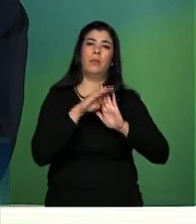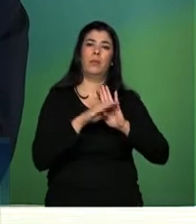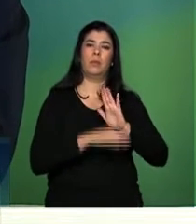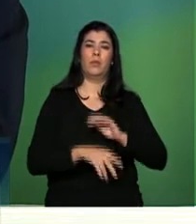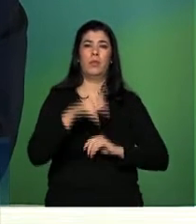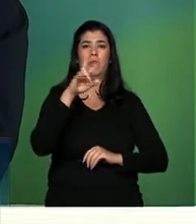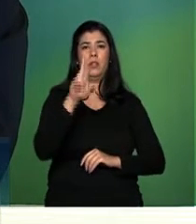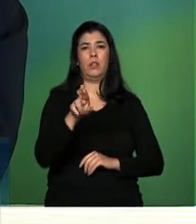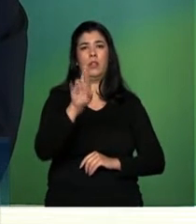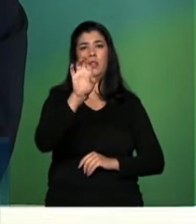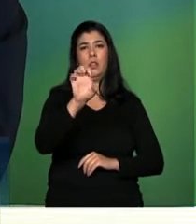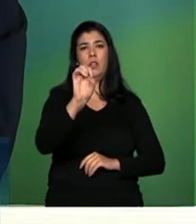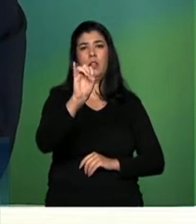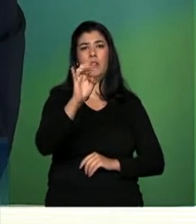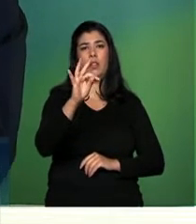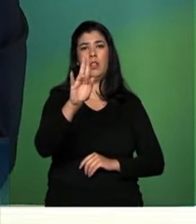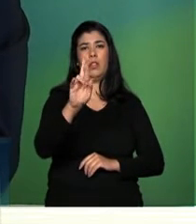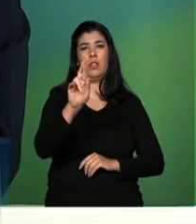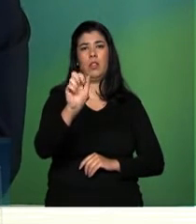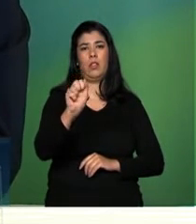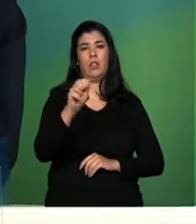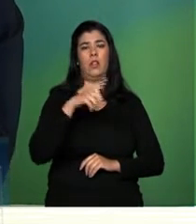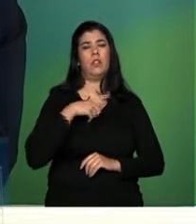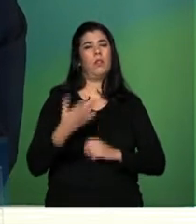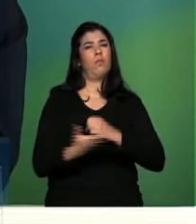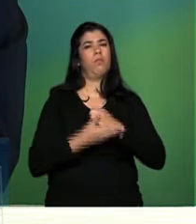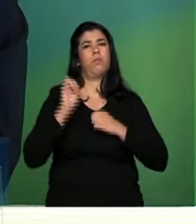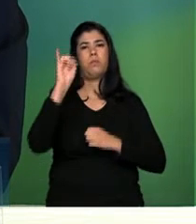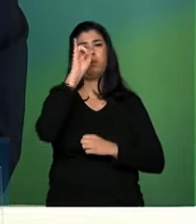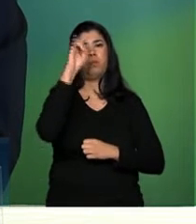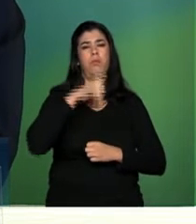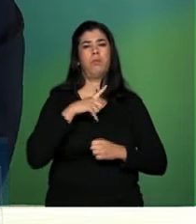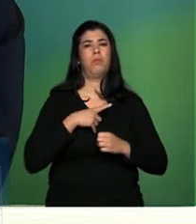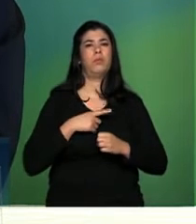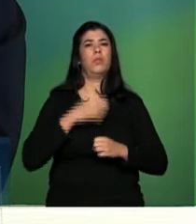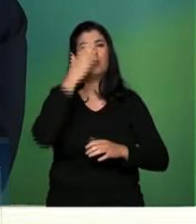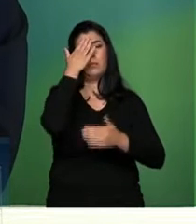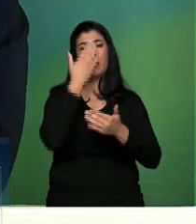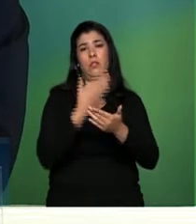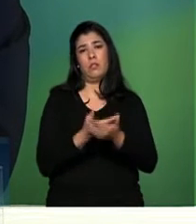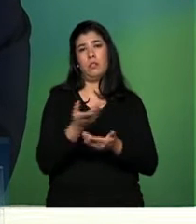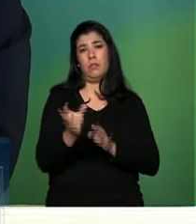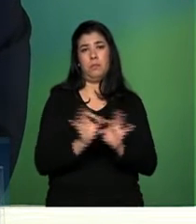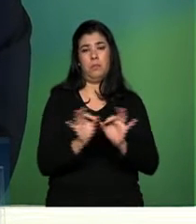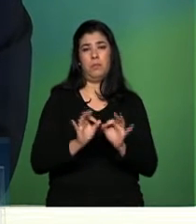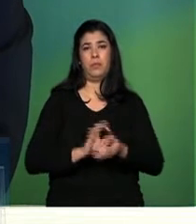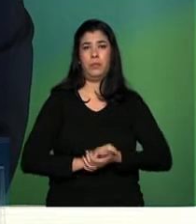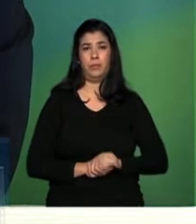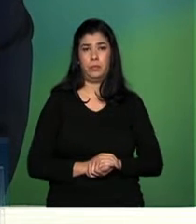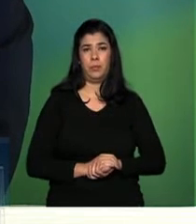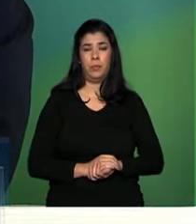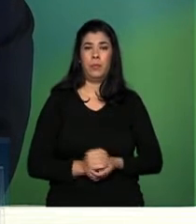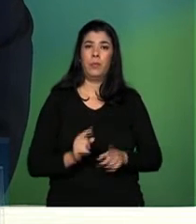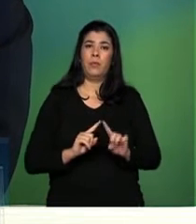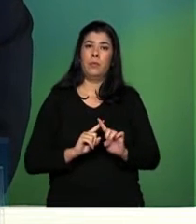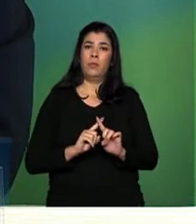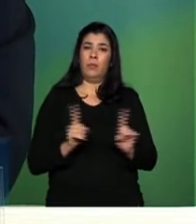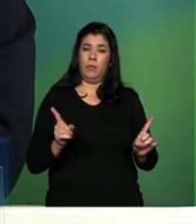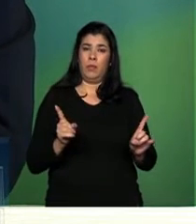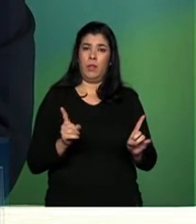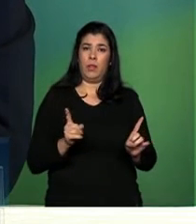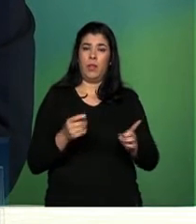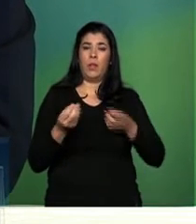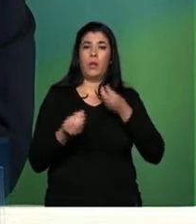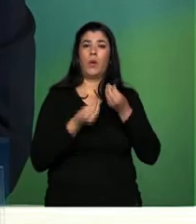nós se constitui um elemento fundamental de credibilidade do plano. Mas a